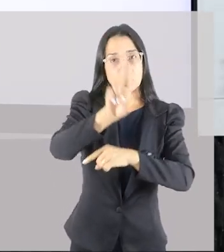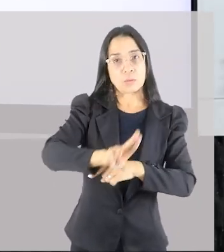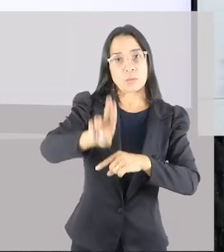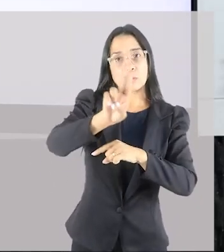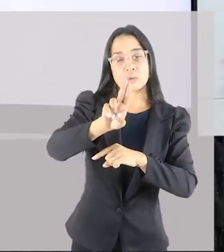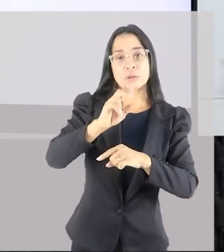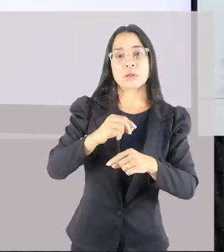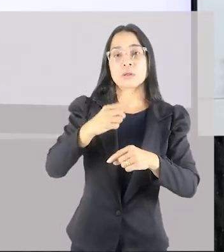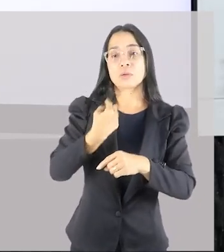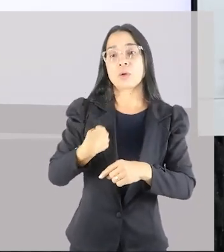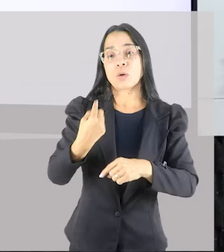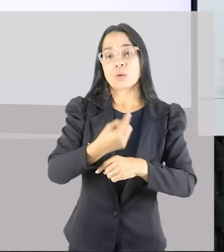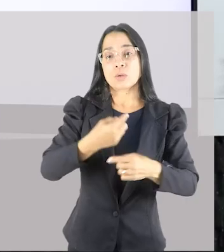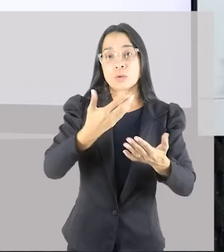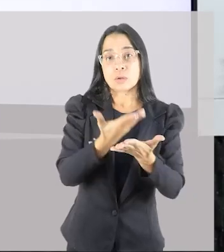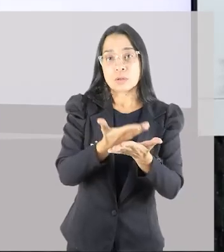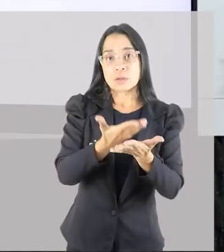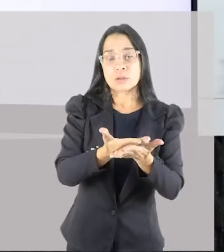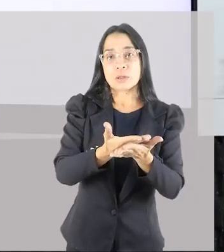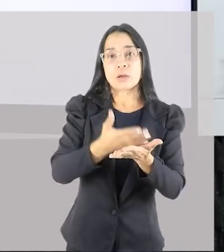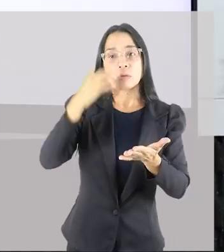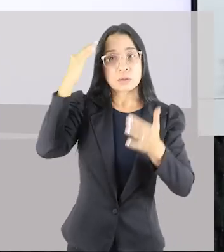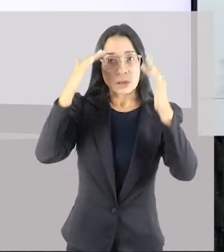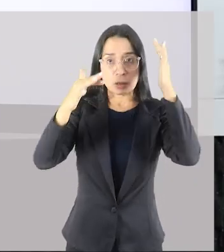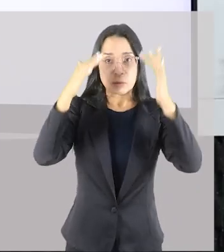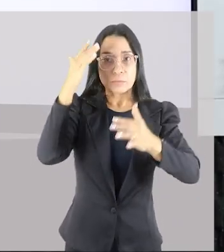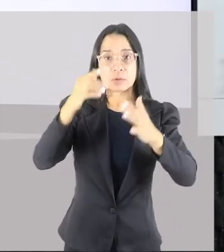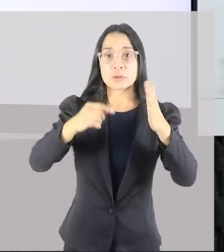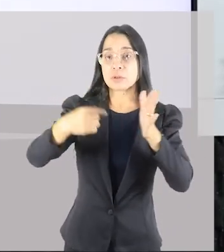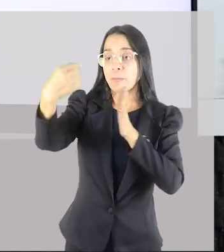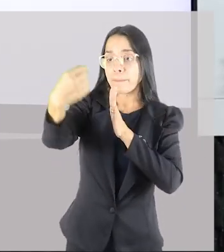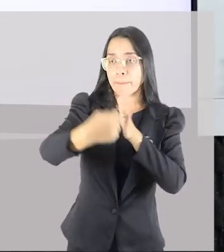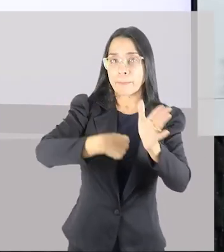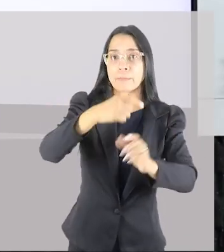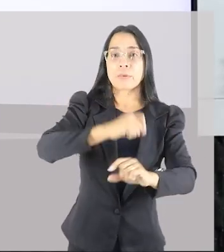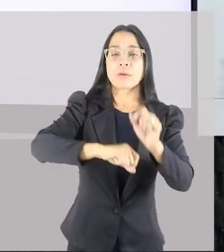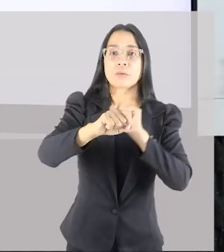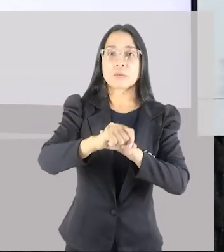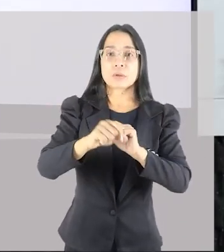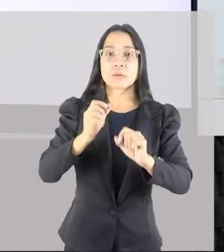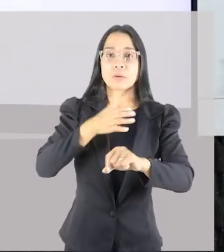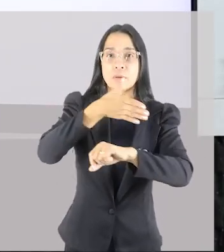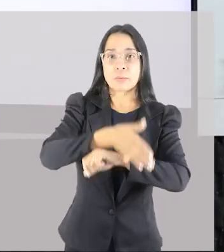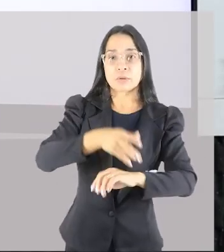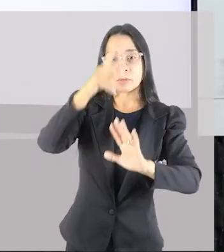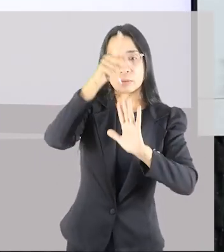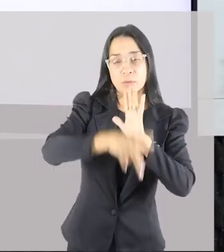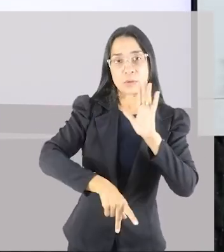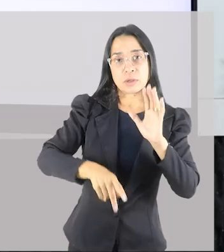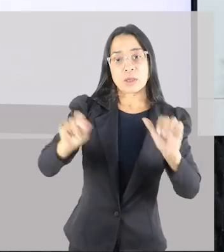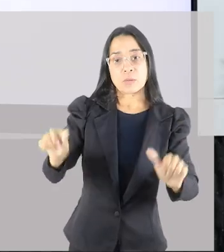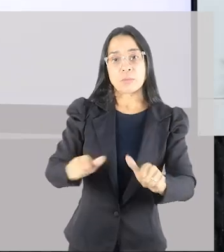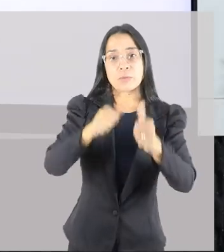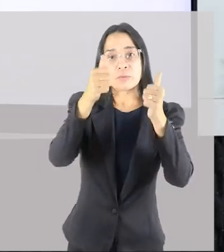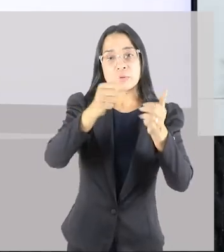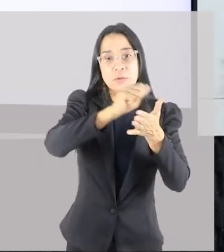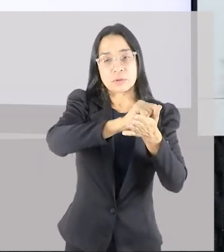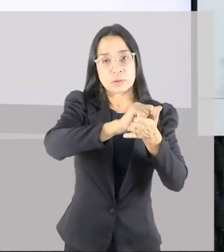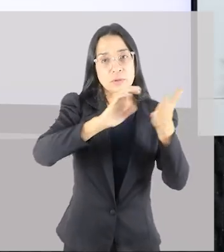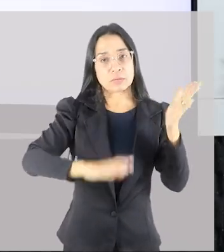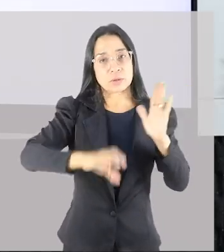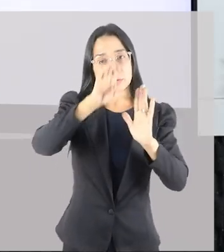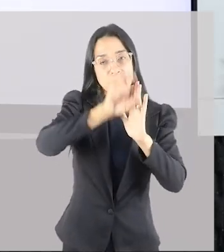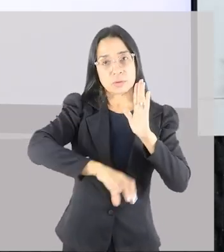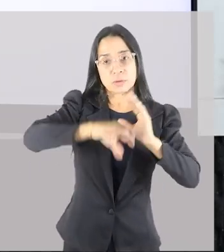os nossos materiais as nossas aulas refletindo mandando perguntas e participando desse projeto maravilhoso das atividades curriculares